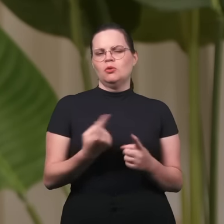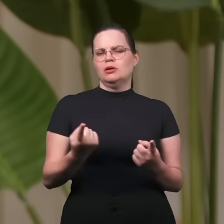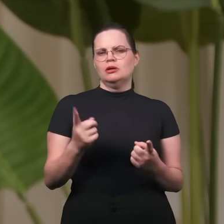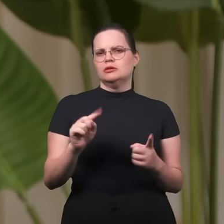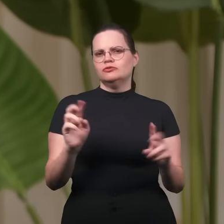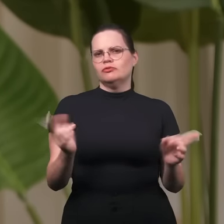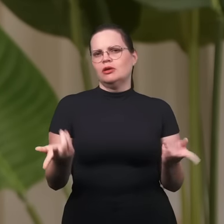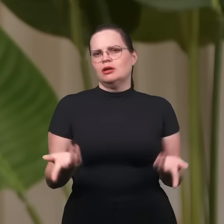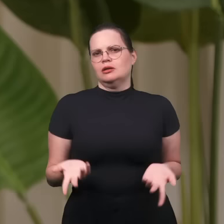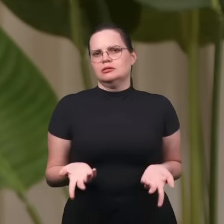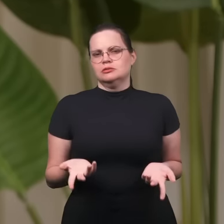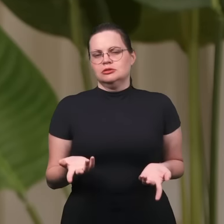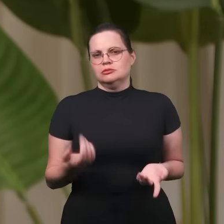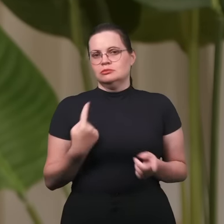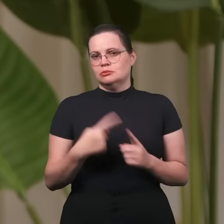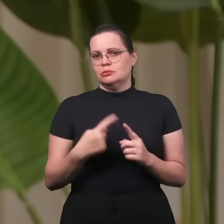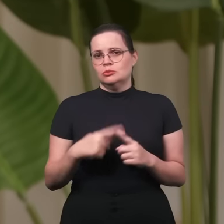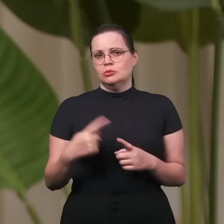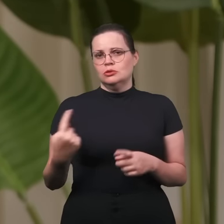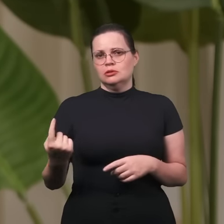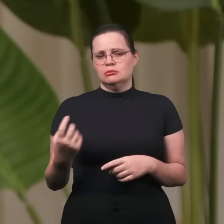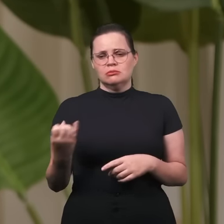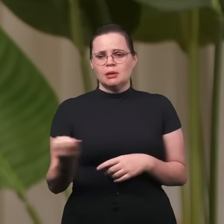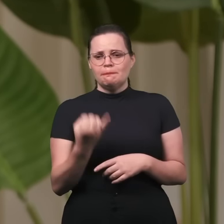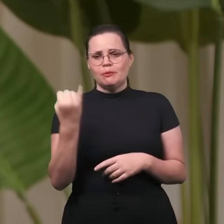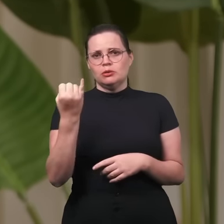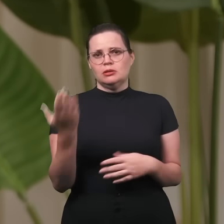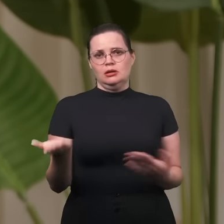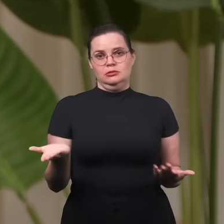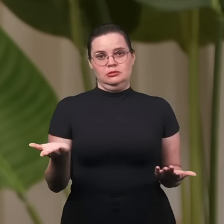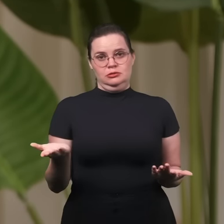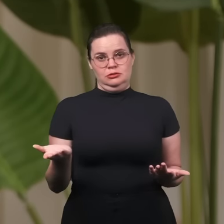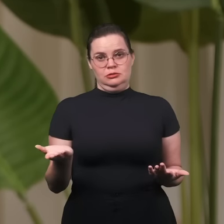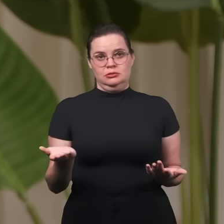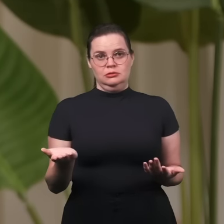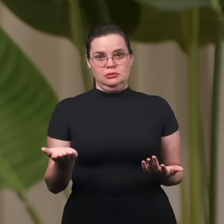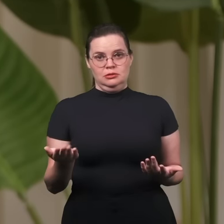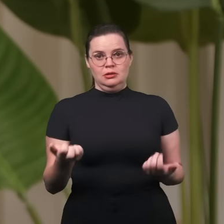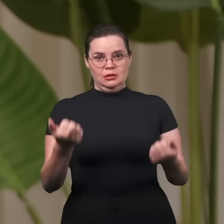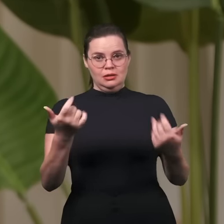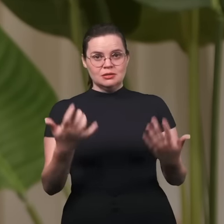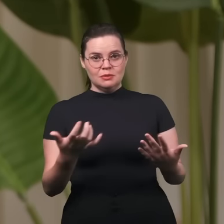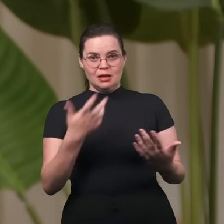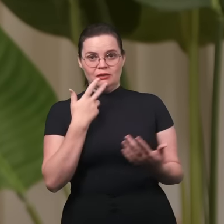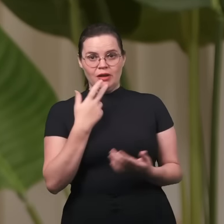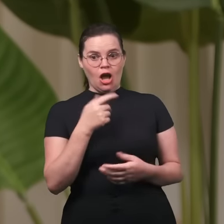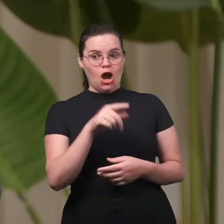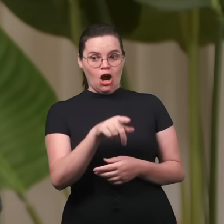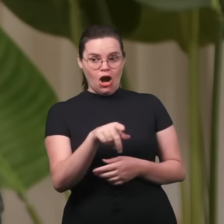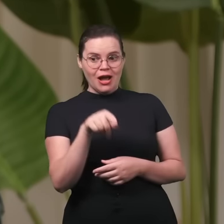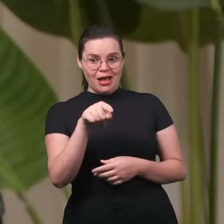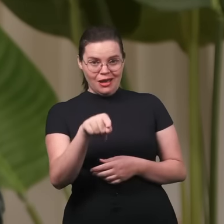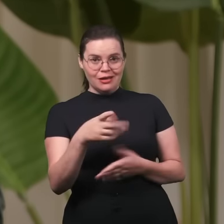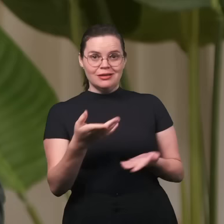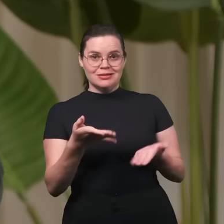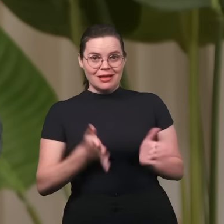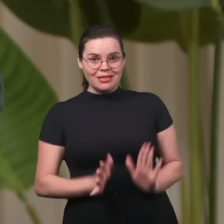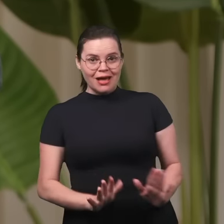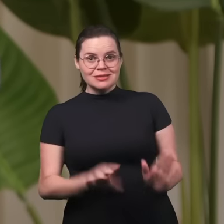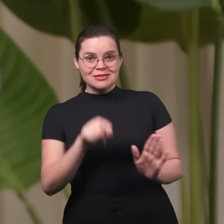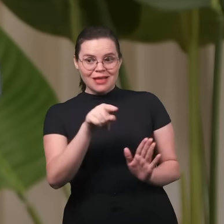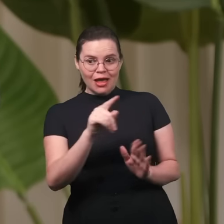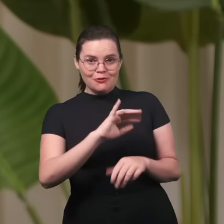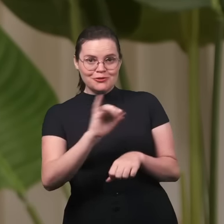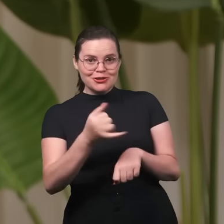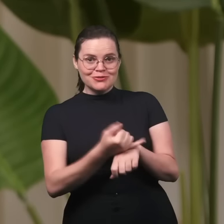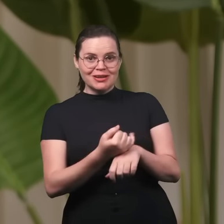Jerusalém? Qual que é a importância ou o diferencial de dizer, este é nascido na obra? Esse tem